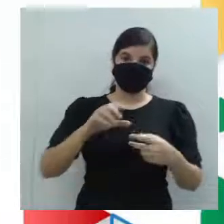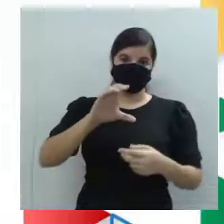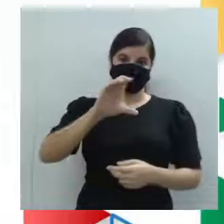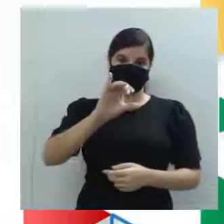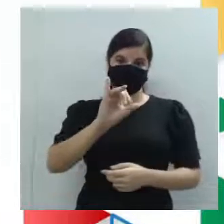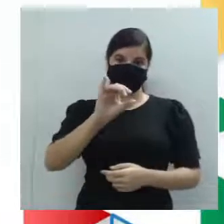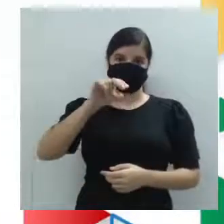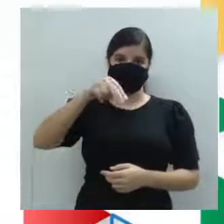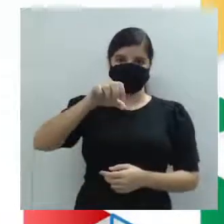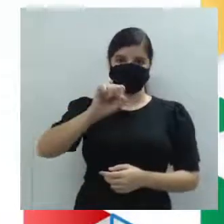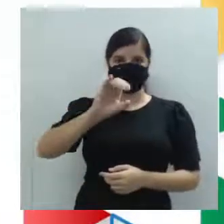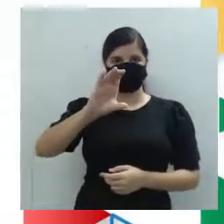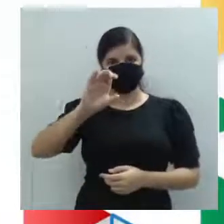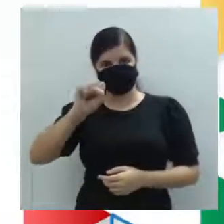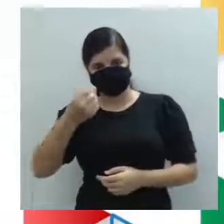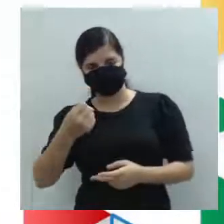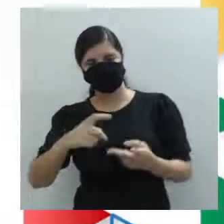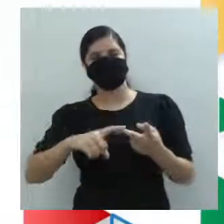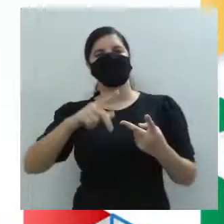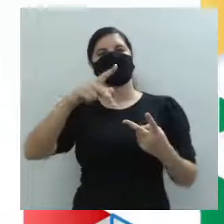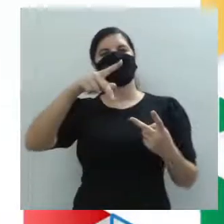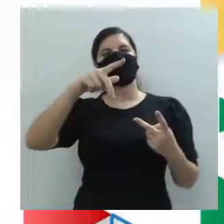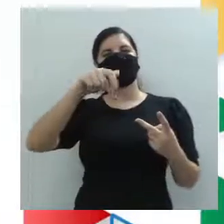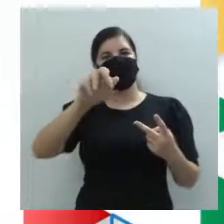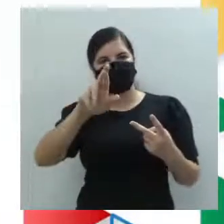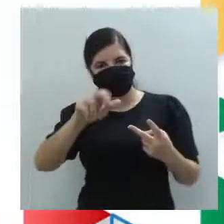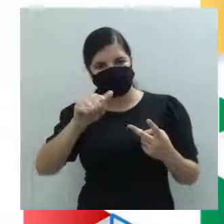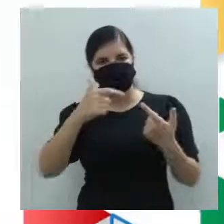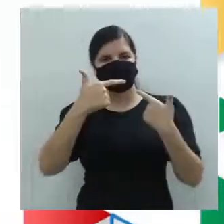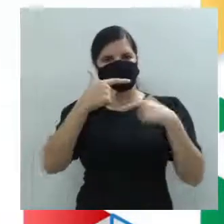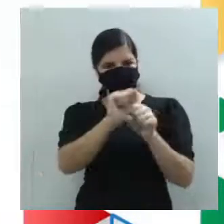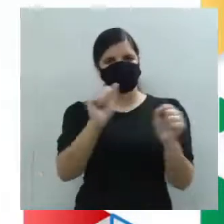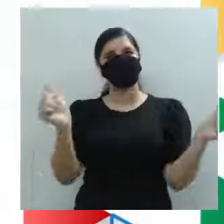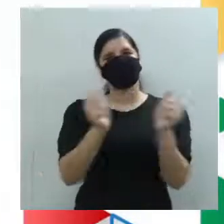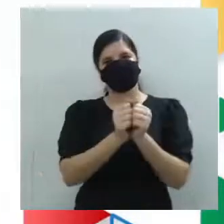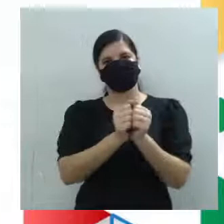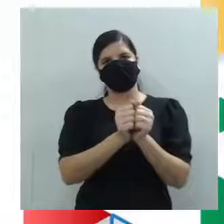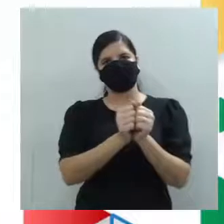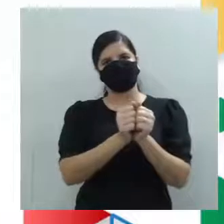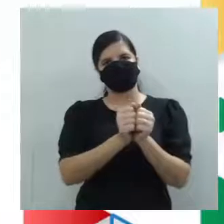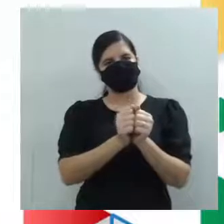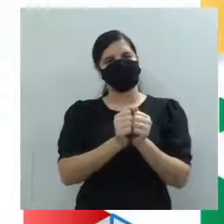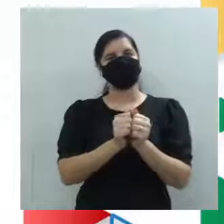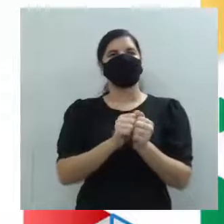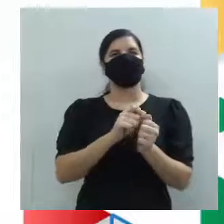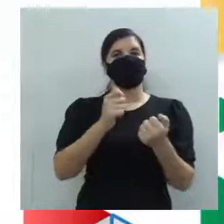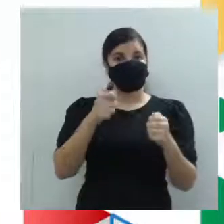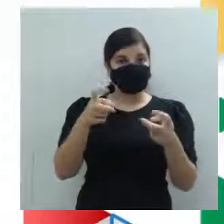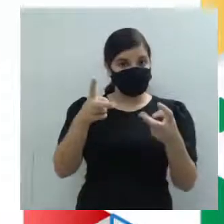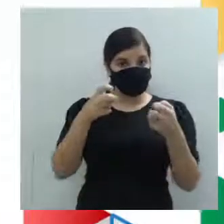cinésicos, paralinguísticos caminham juntos, e lembrar sempre a questão de quê? Do